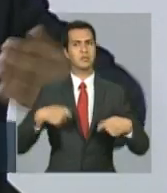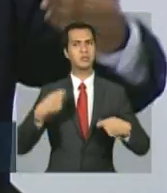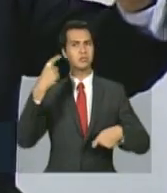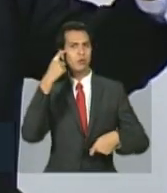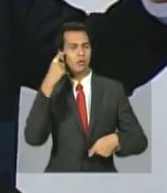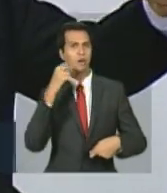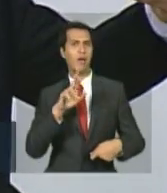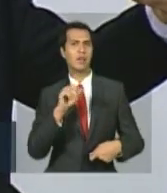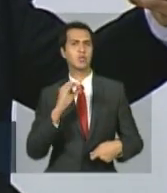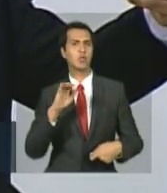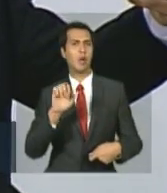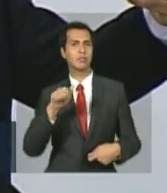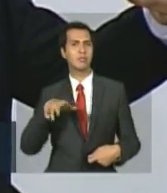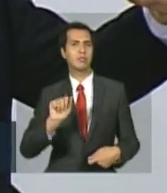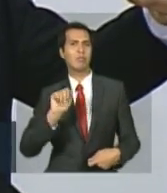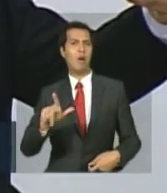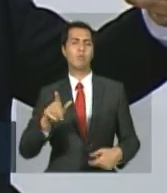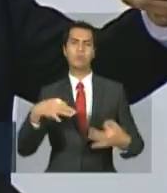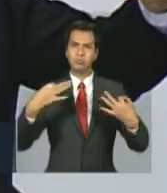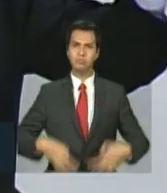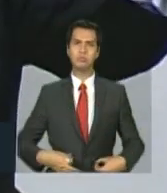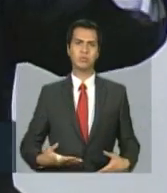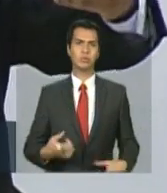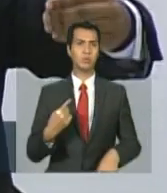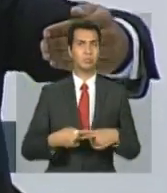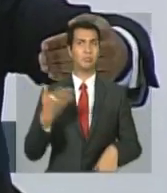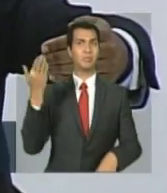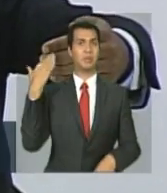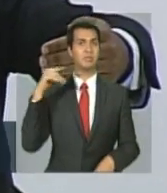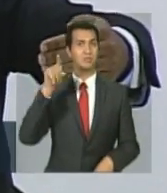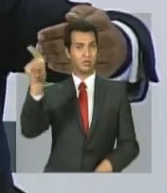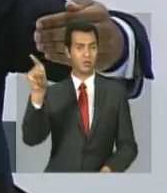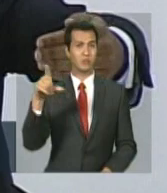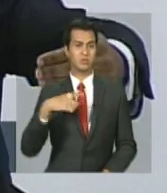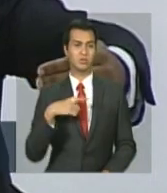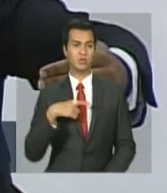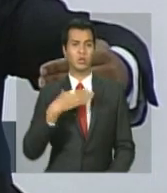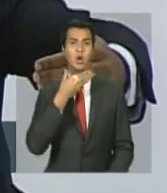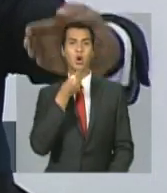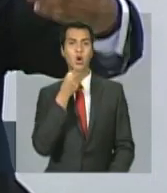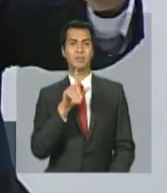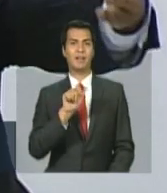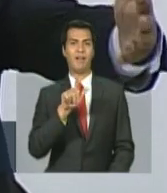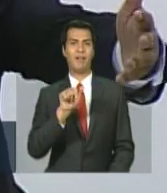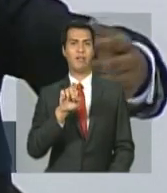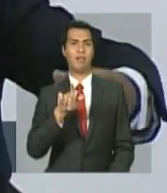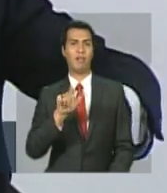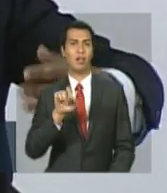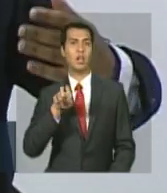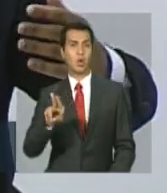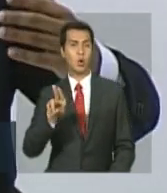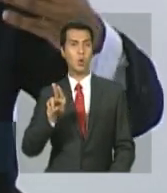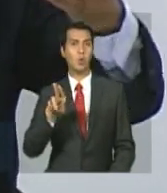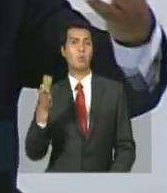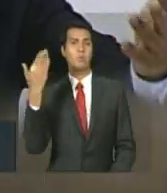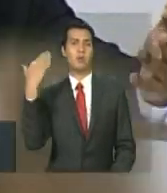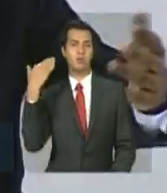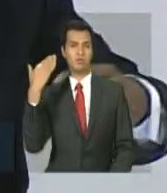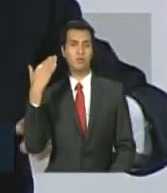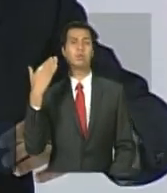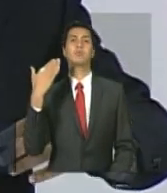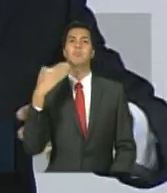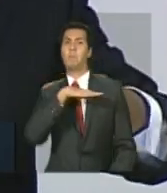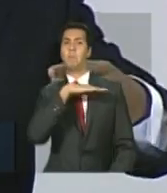A antiga inquisição, que levou à fogueira Galileu Galilei, porque argumentava, sustentava